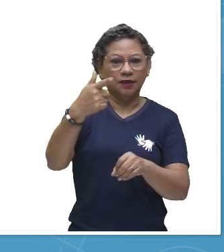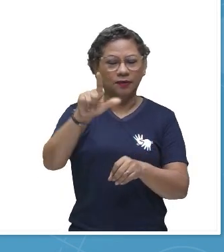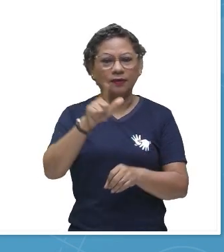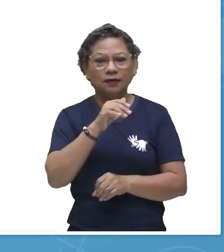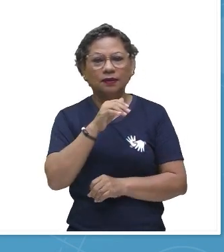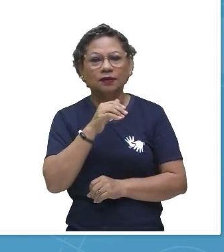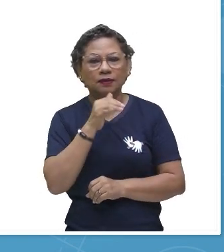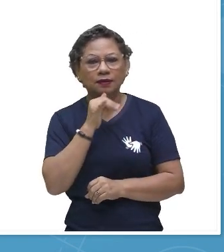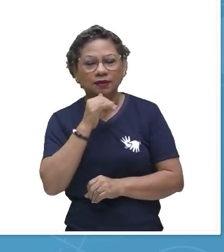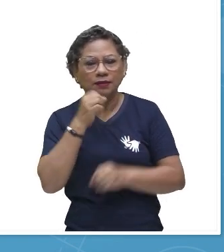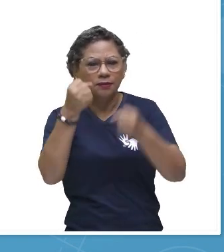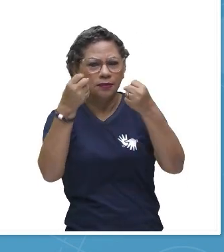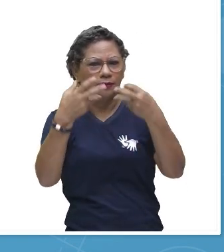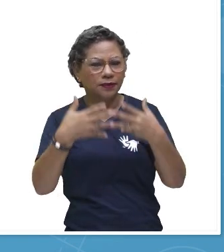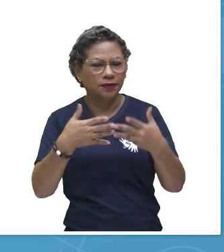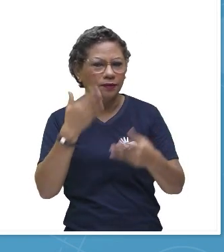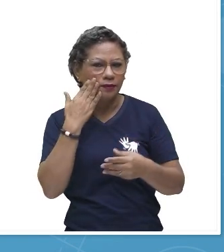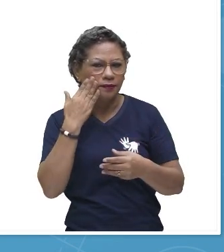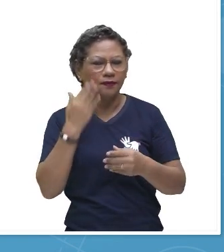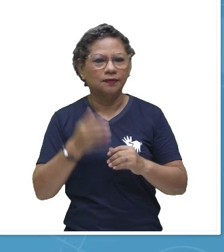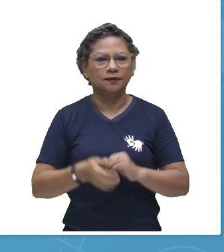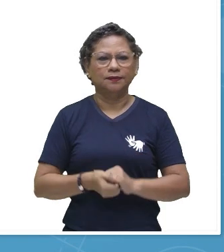as retas concorrentes.